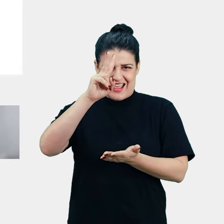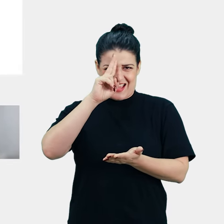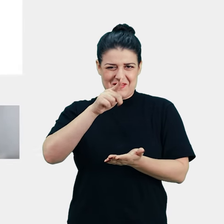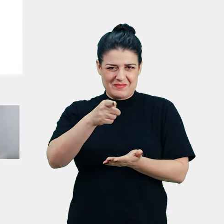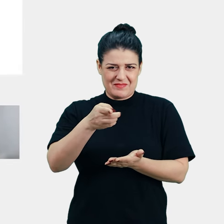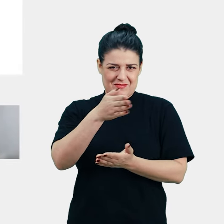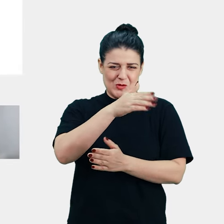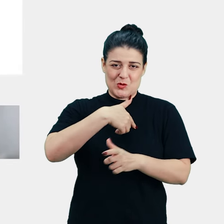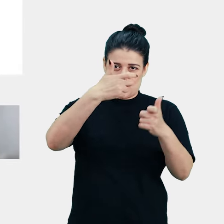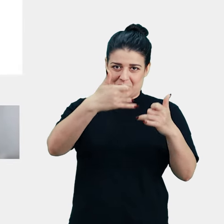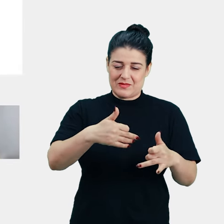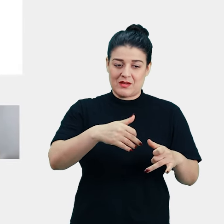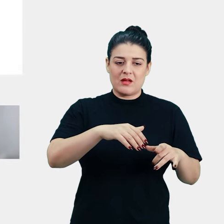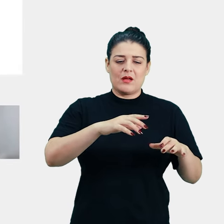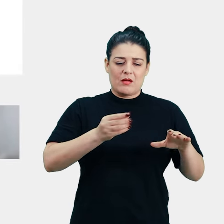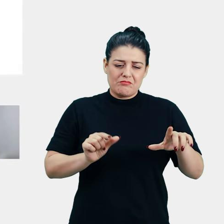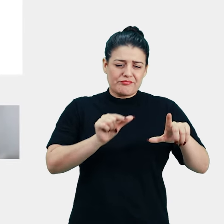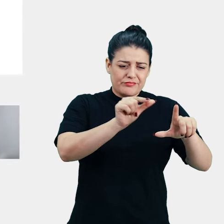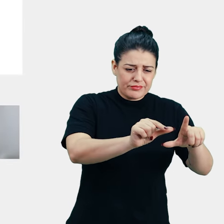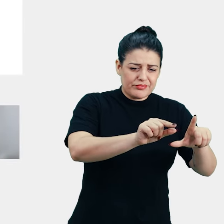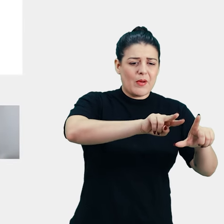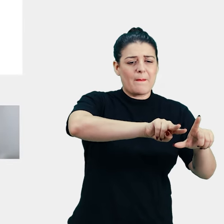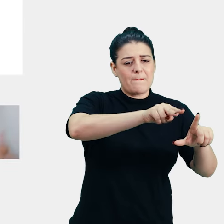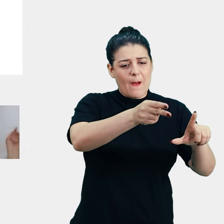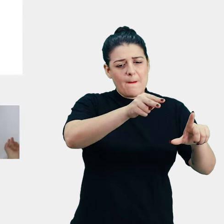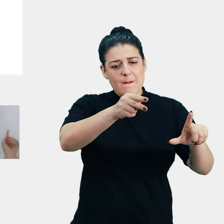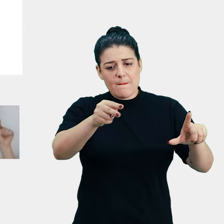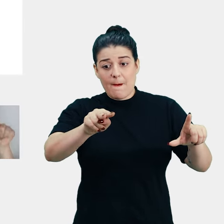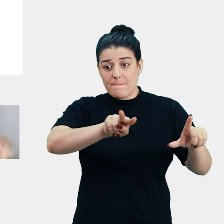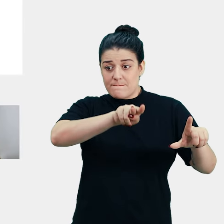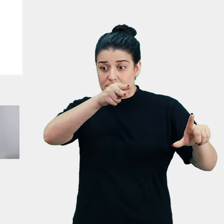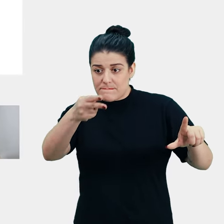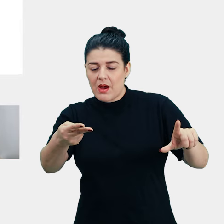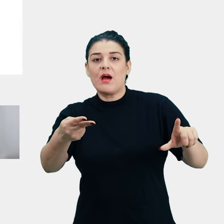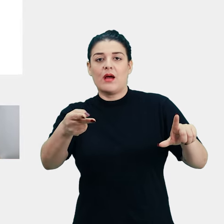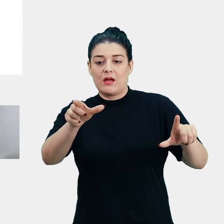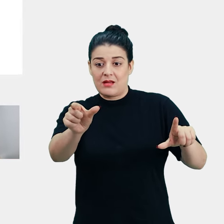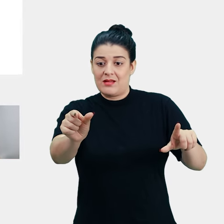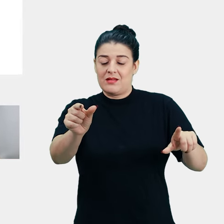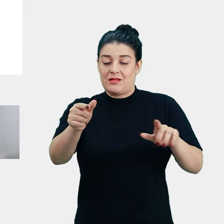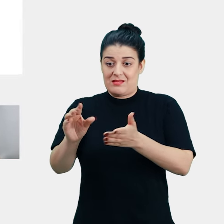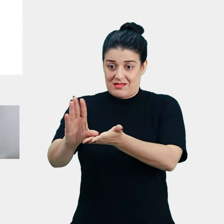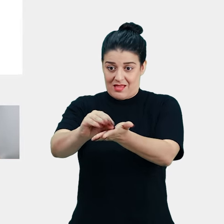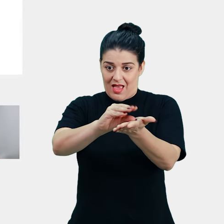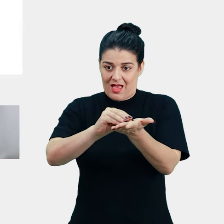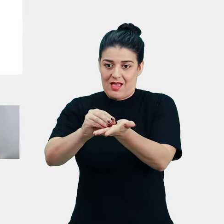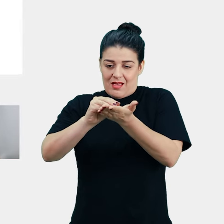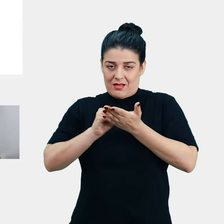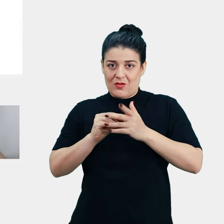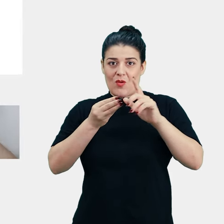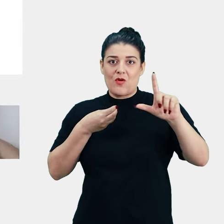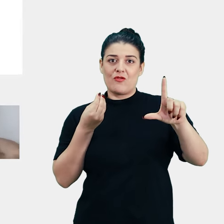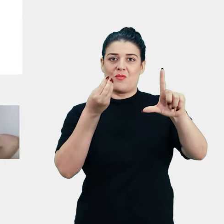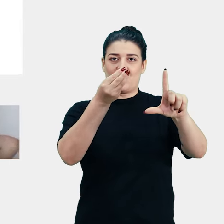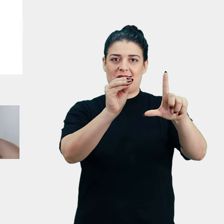adquiriu lá no equipamento, que você fez a conversão? Então, você vai inserir esse dado, esse arquivo lá na plataforma